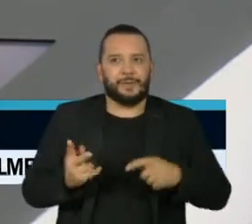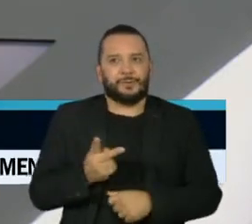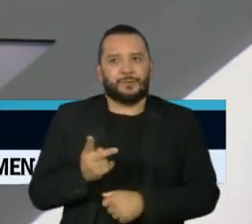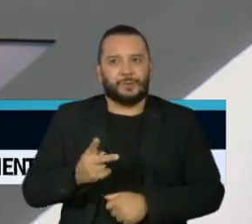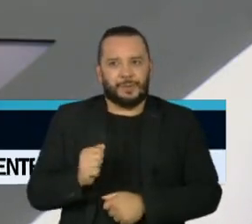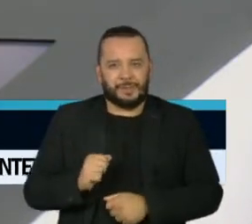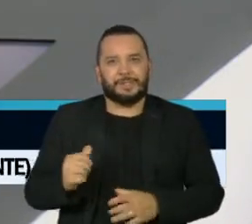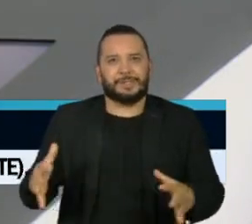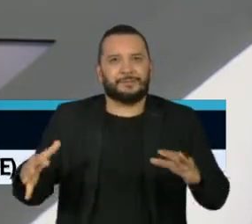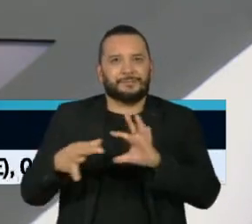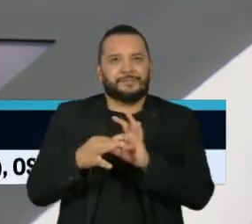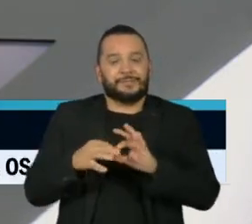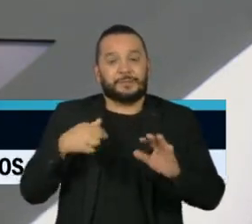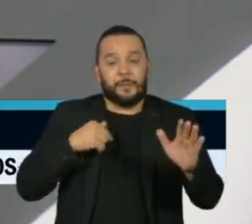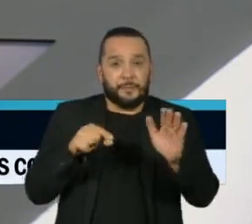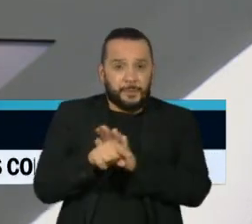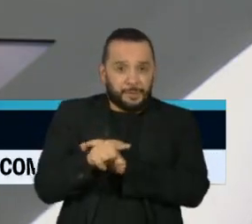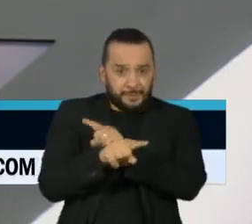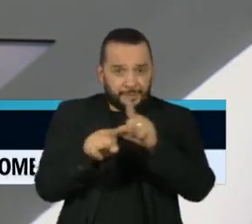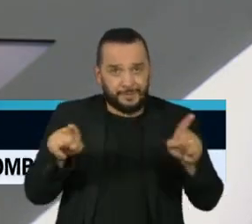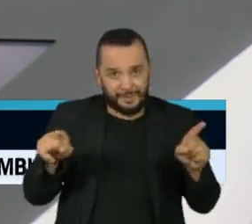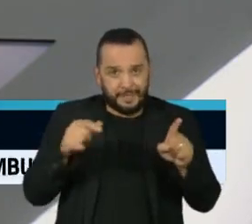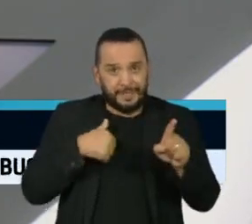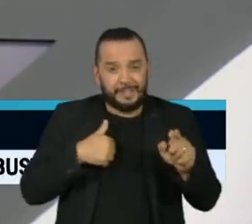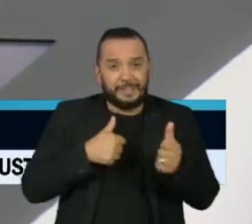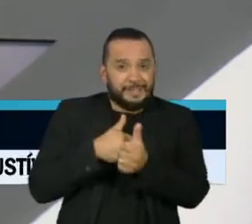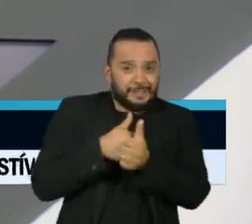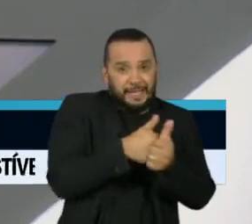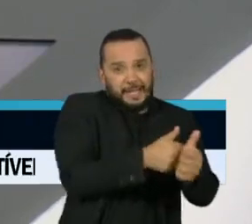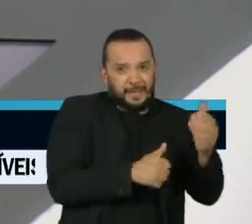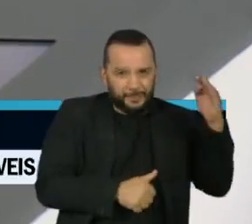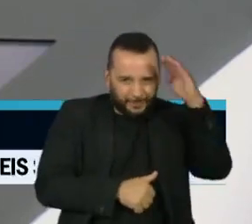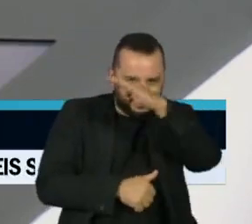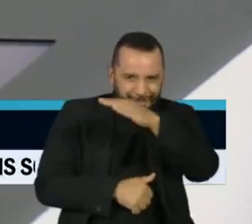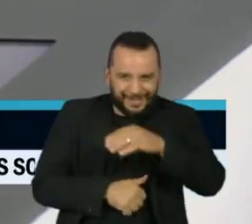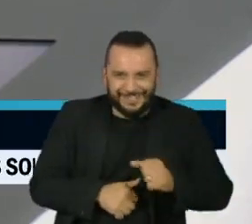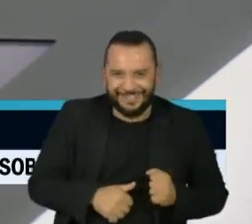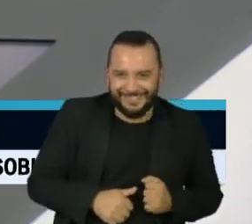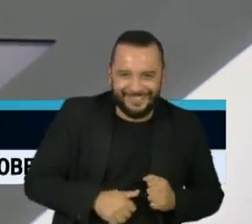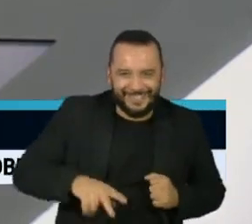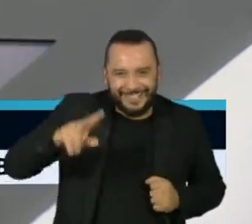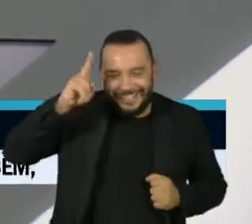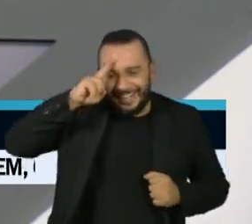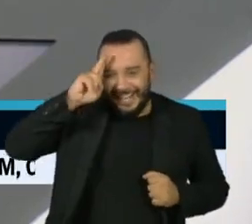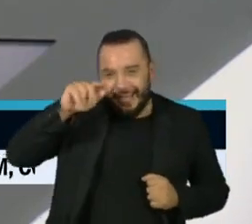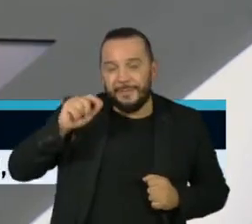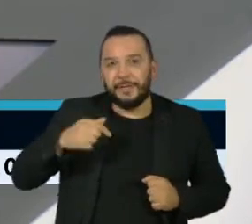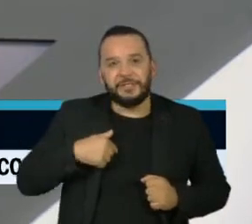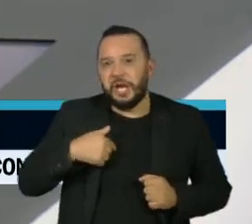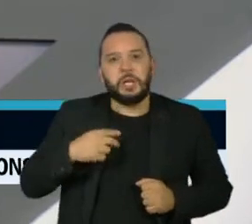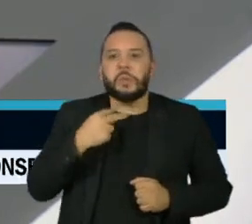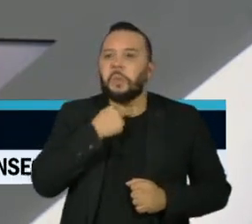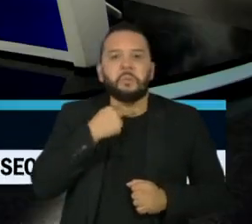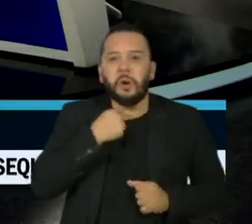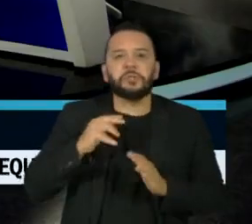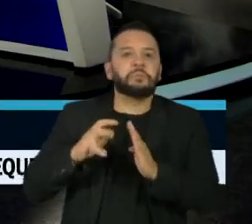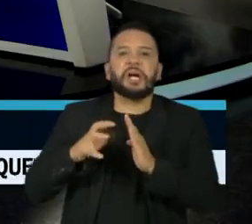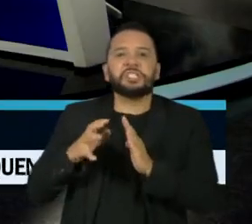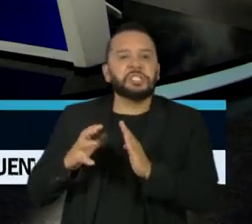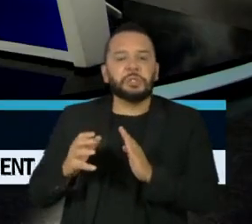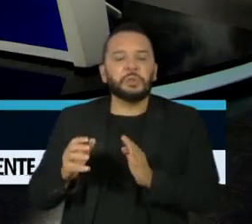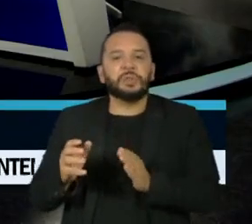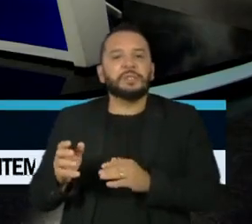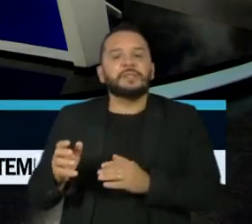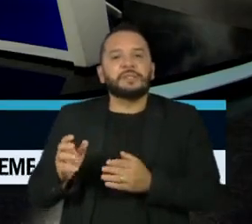eu queria perguntar todos aqueles que seguem o bolsonaro que lá atrás falaram que ele não podia se juntar os entram e tudo como é que